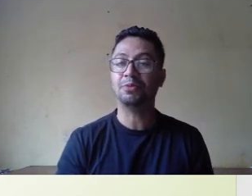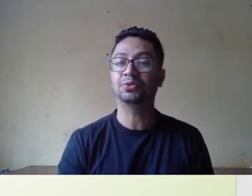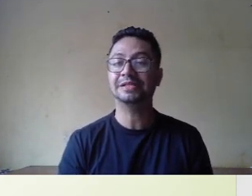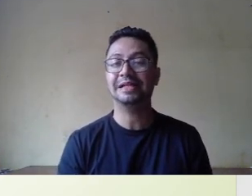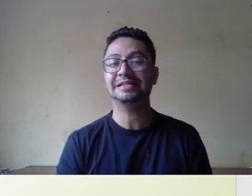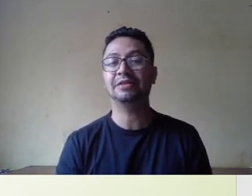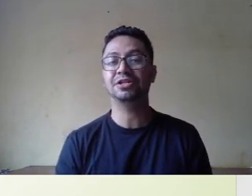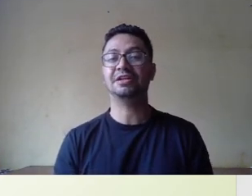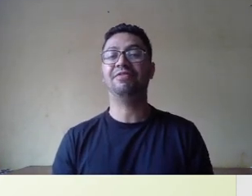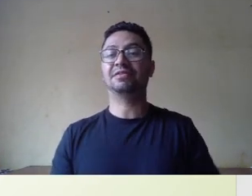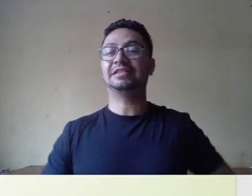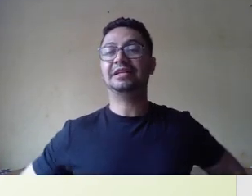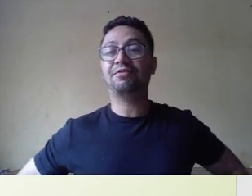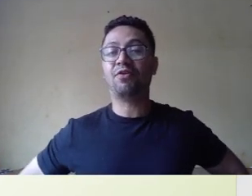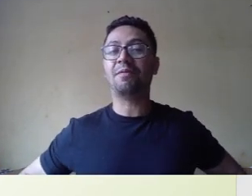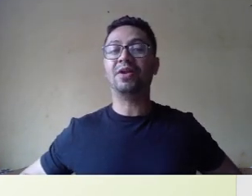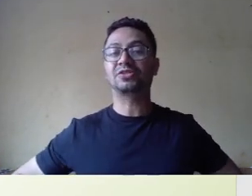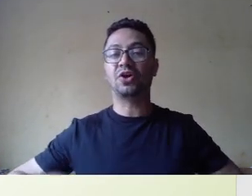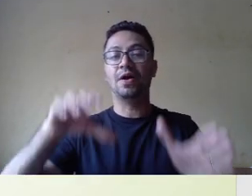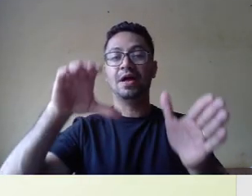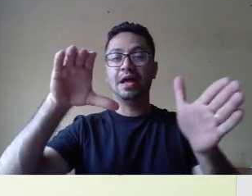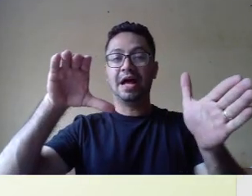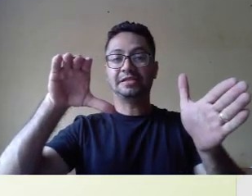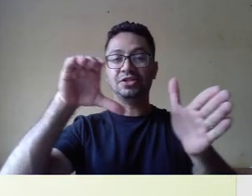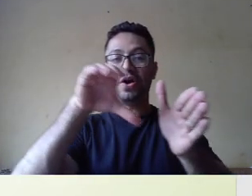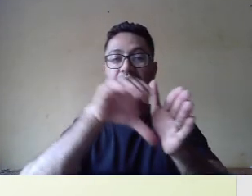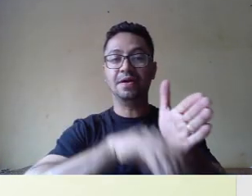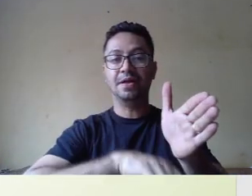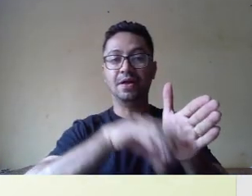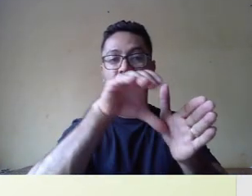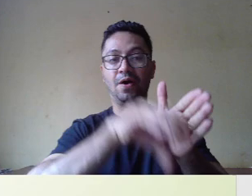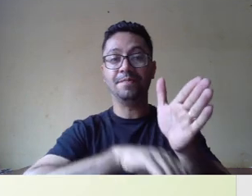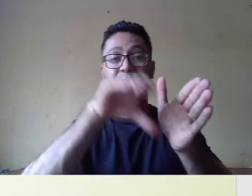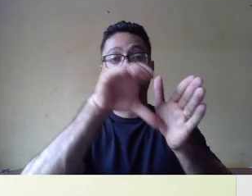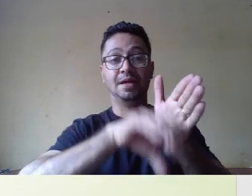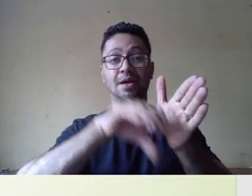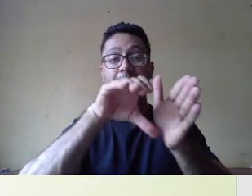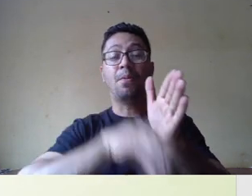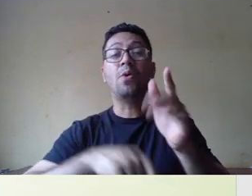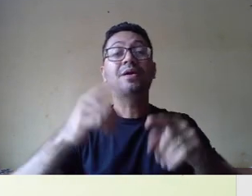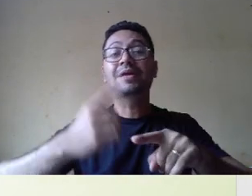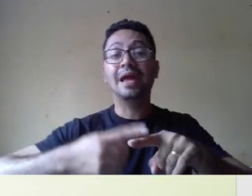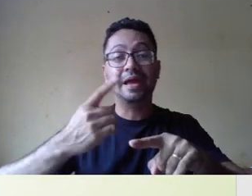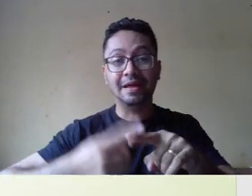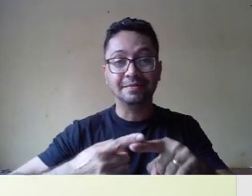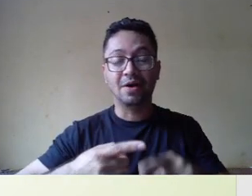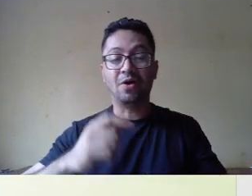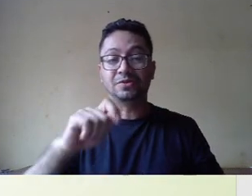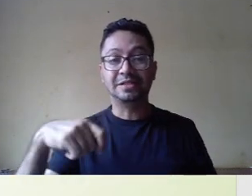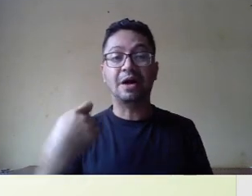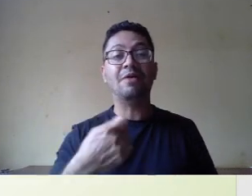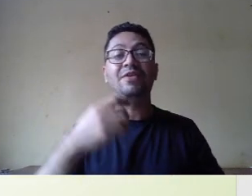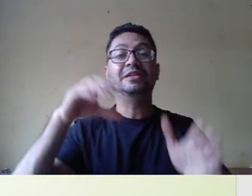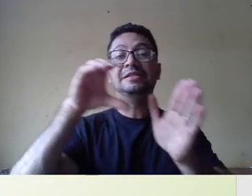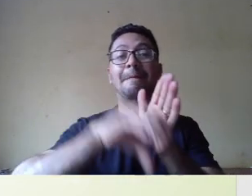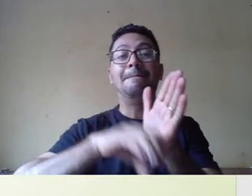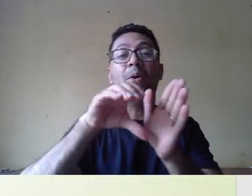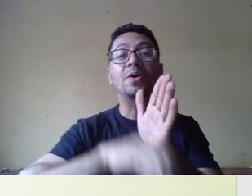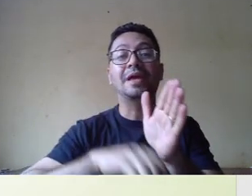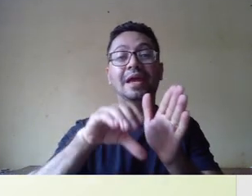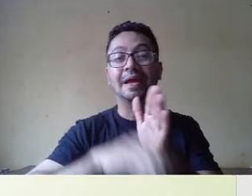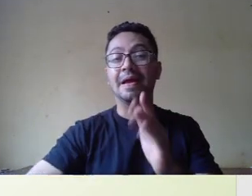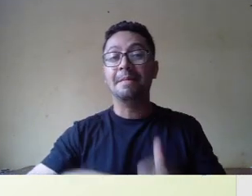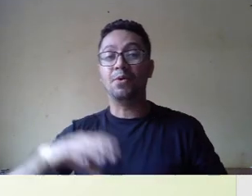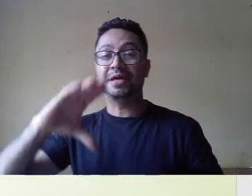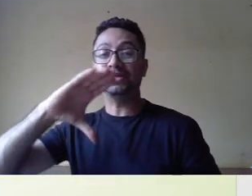sinal de português sinalizado, gente, é feito da seguinte forma. Olha só, assim, ó. Por quê? Ó, o sinal é feito assim.